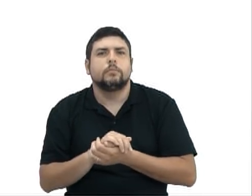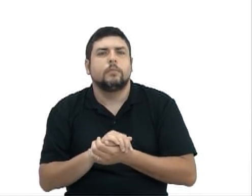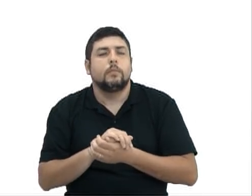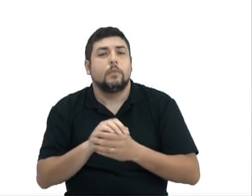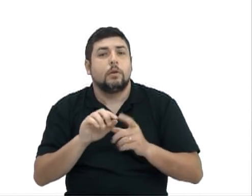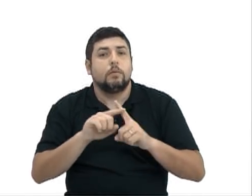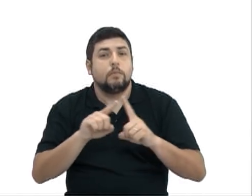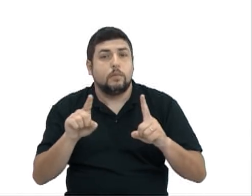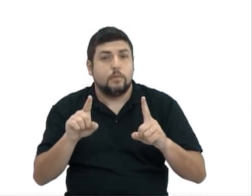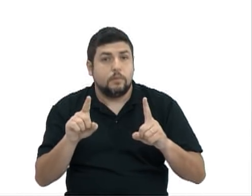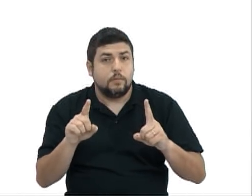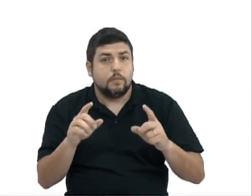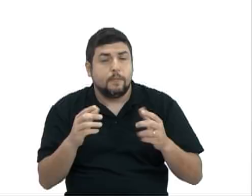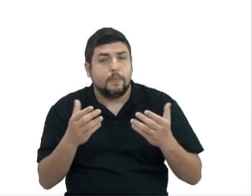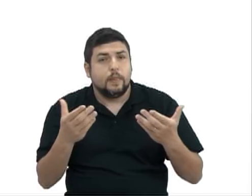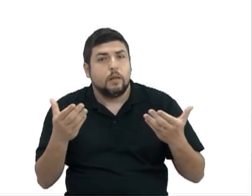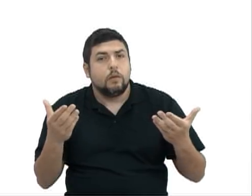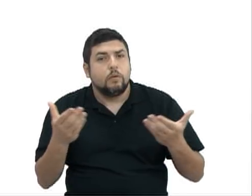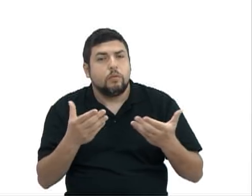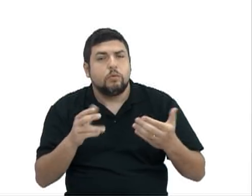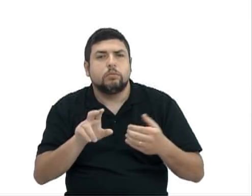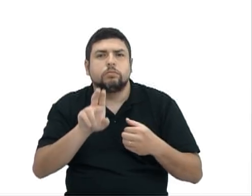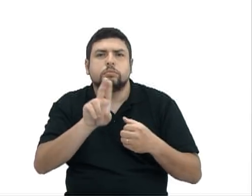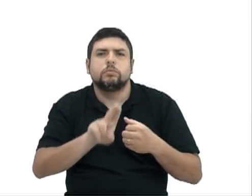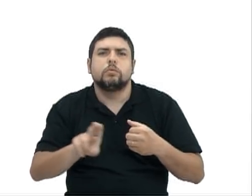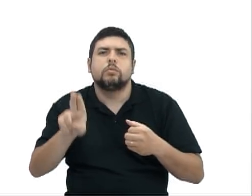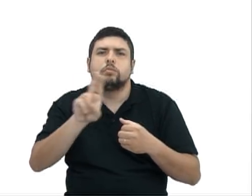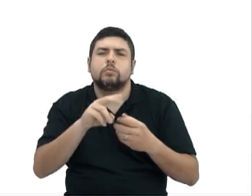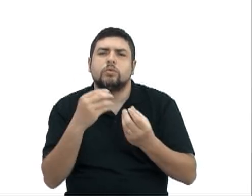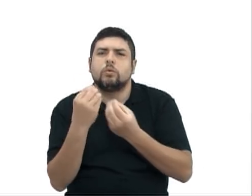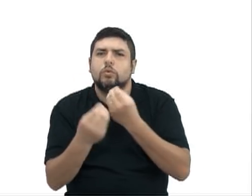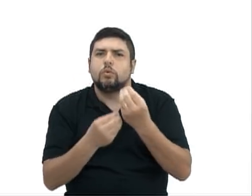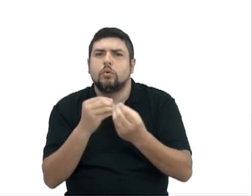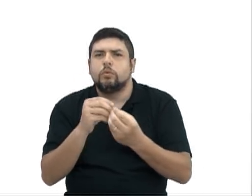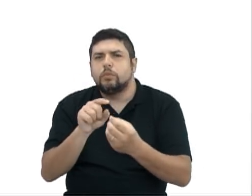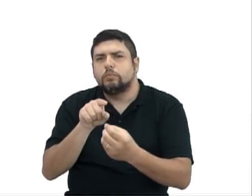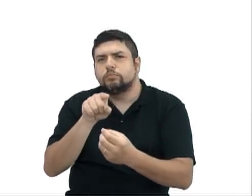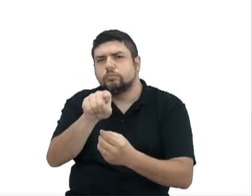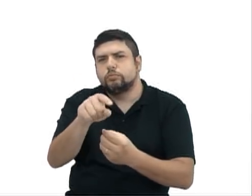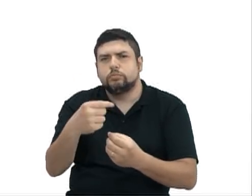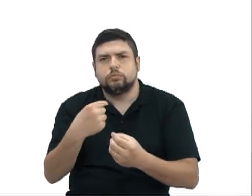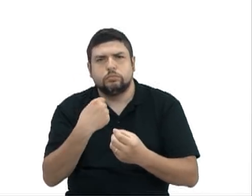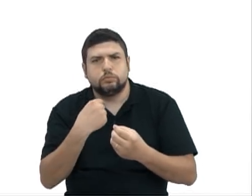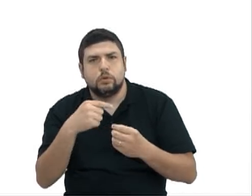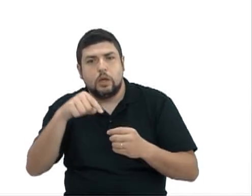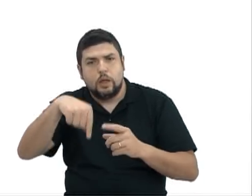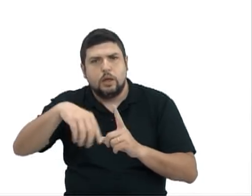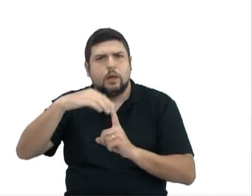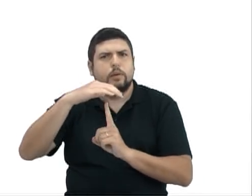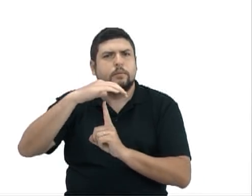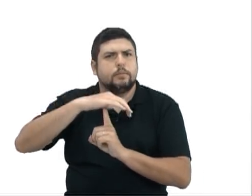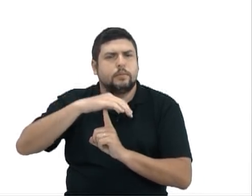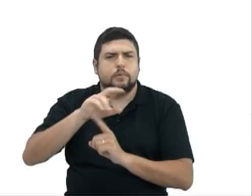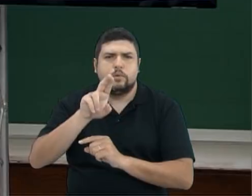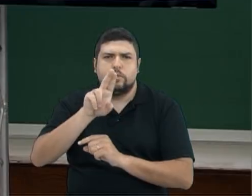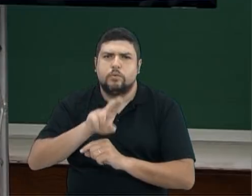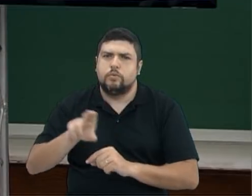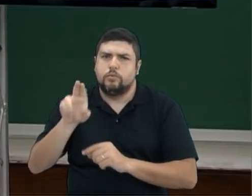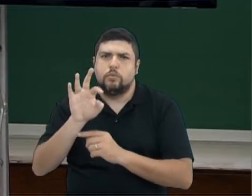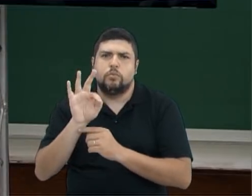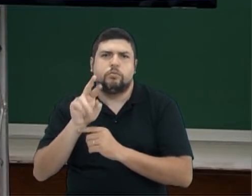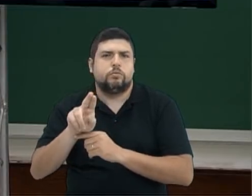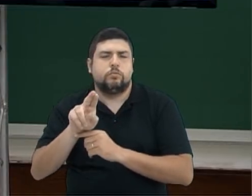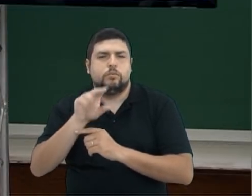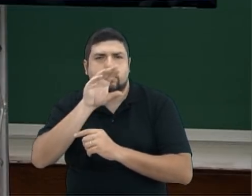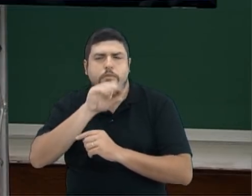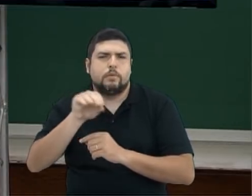Mas hoje, eles são utilizados como pronomes pessoais. Vocês não falam tu aqui, a maior parte de vocês.